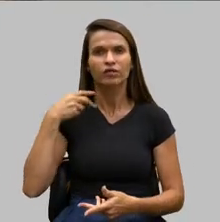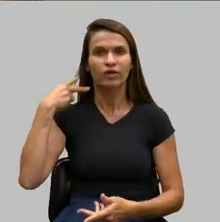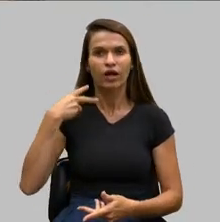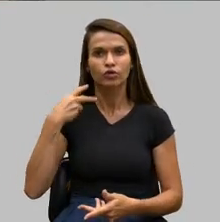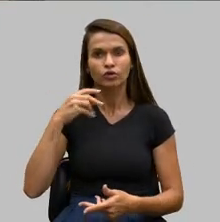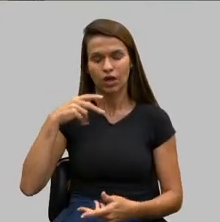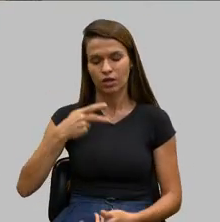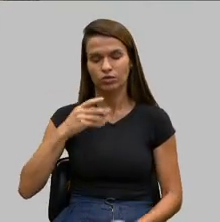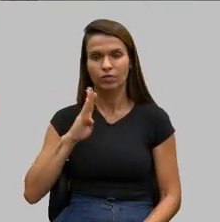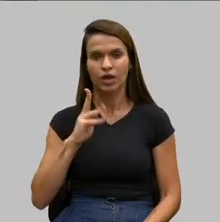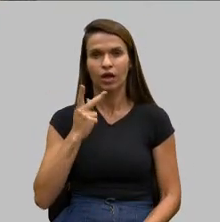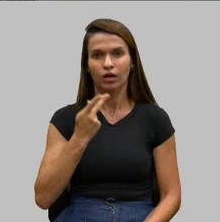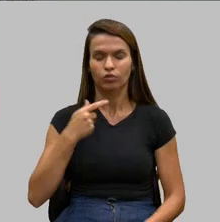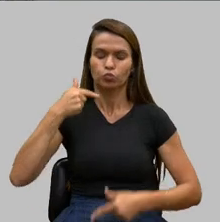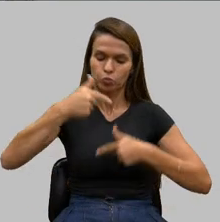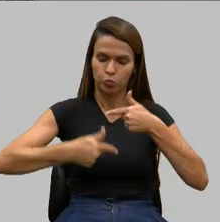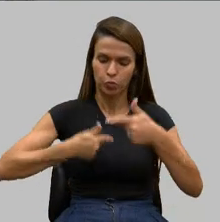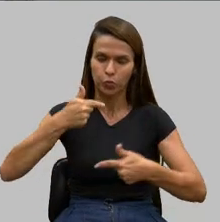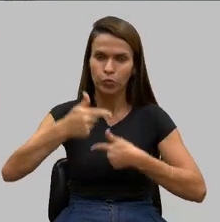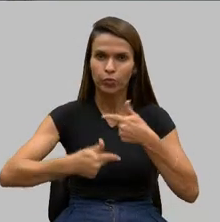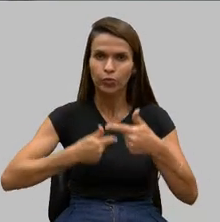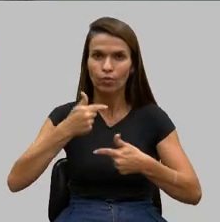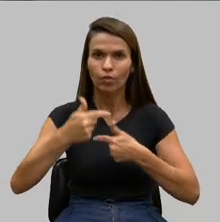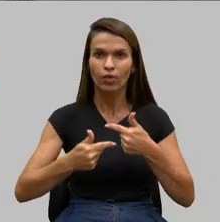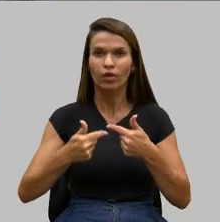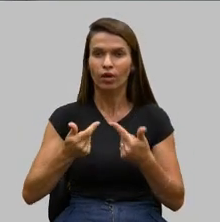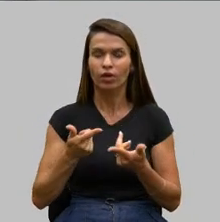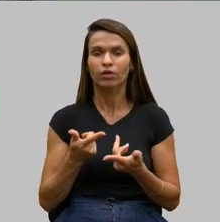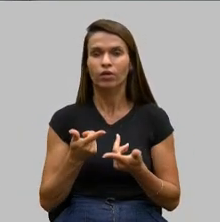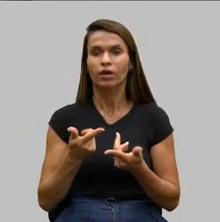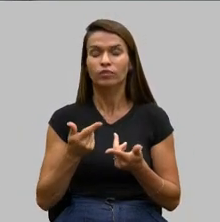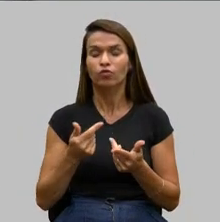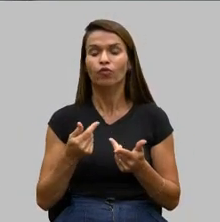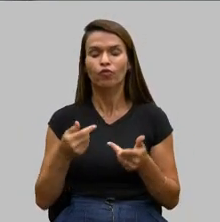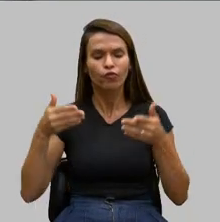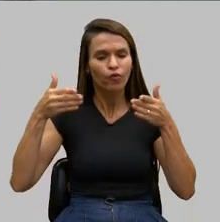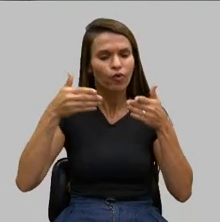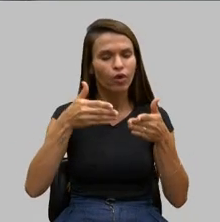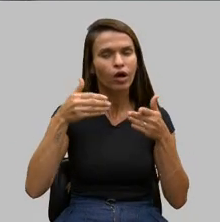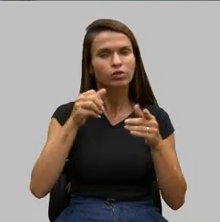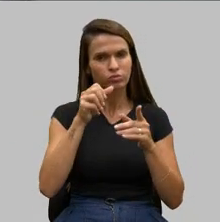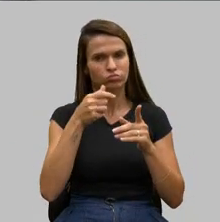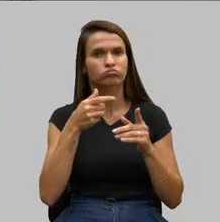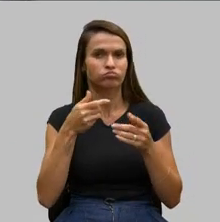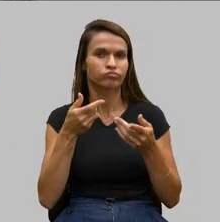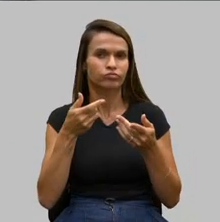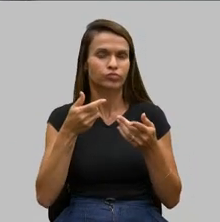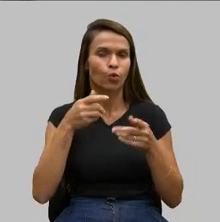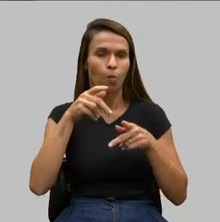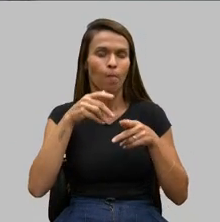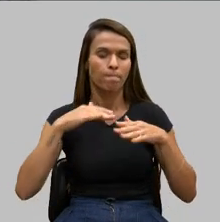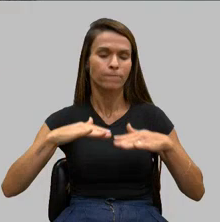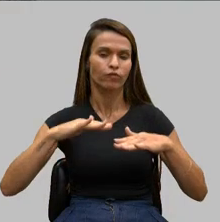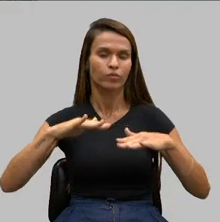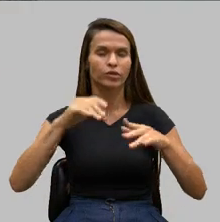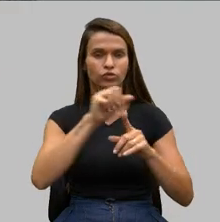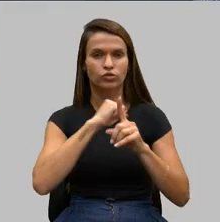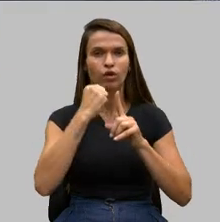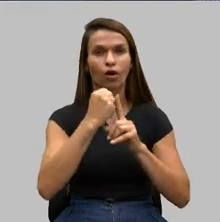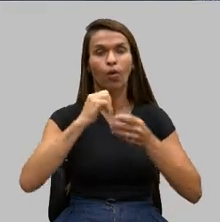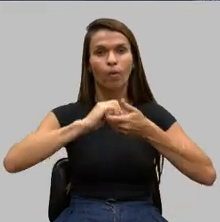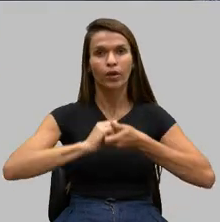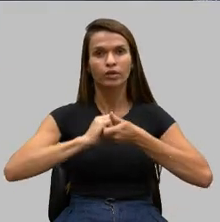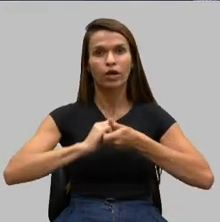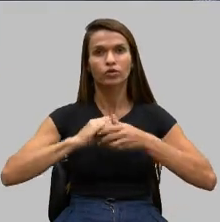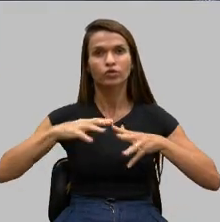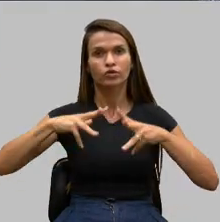é incansável mesmo sem mandato em prol das causas sociais cumprimentar todos os presentes aqui na pessoa do